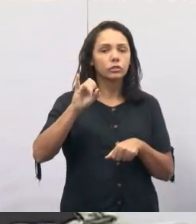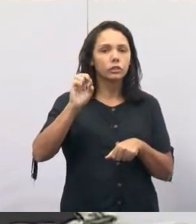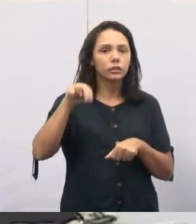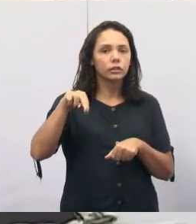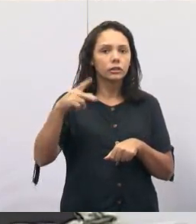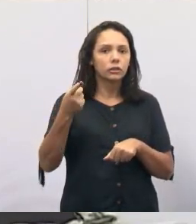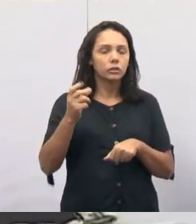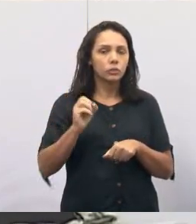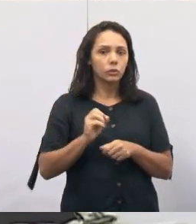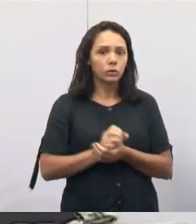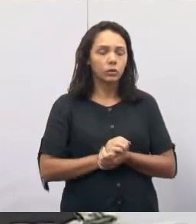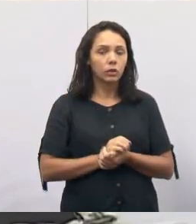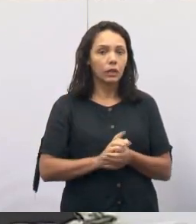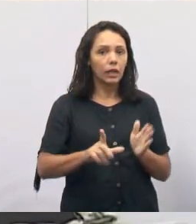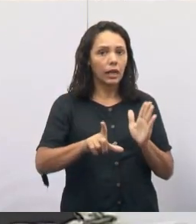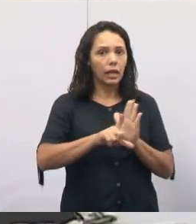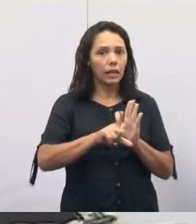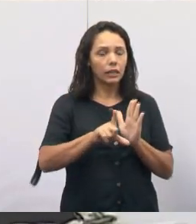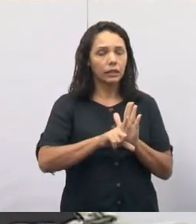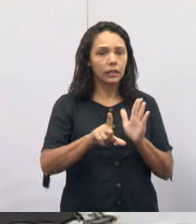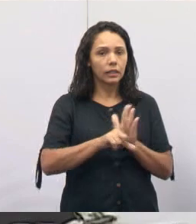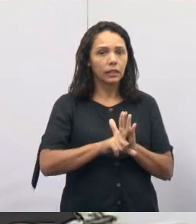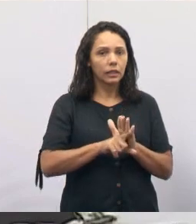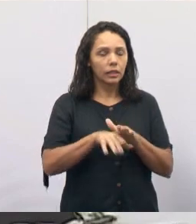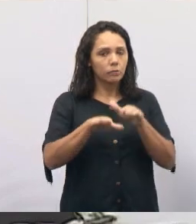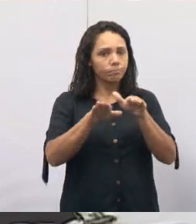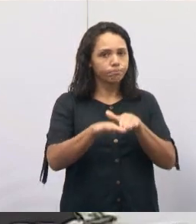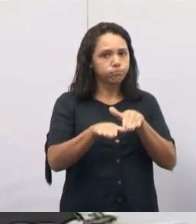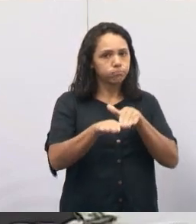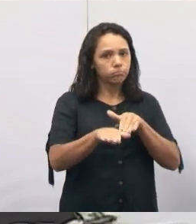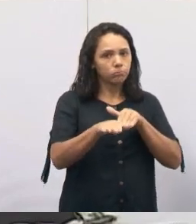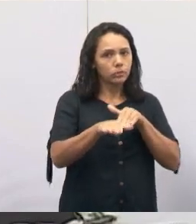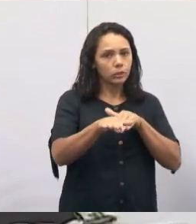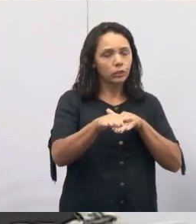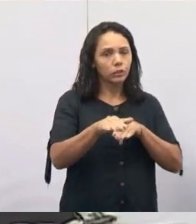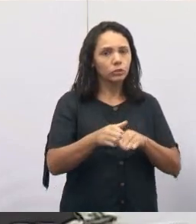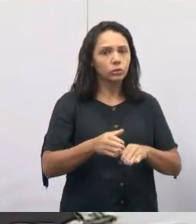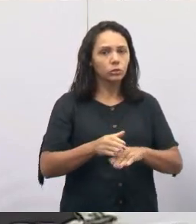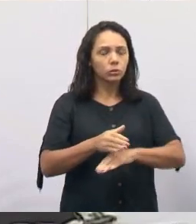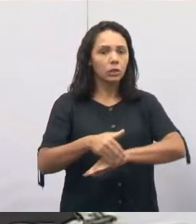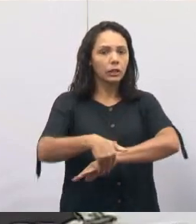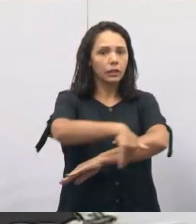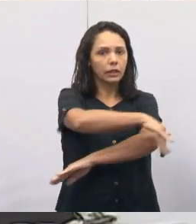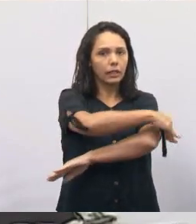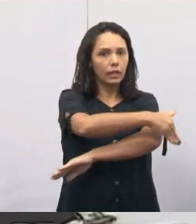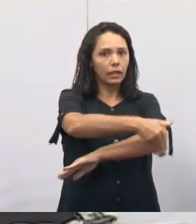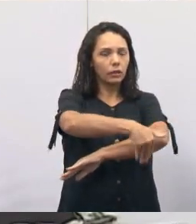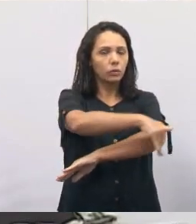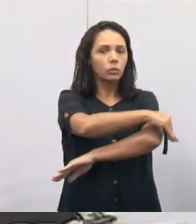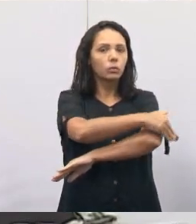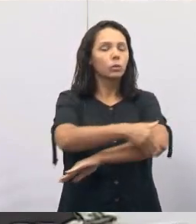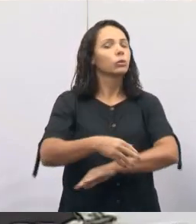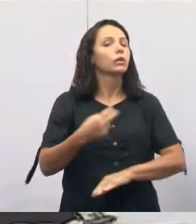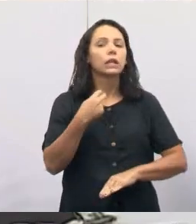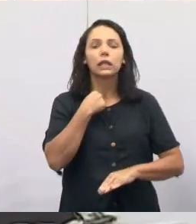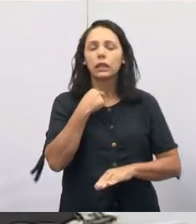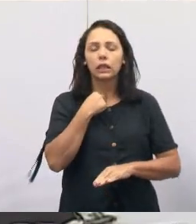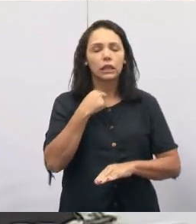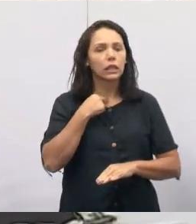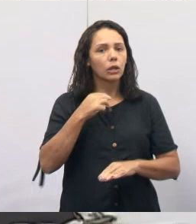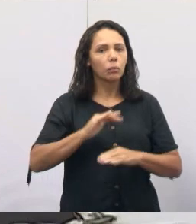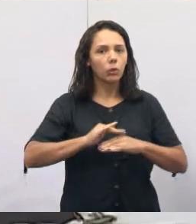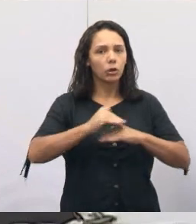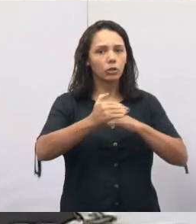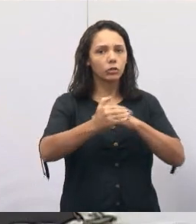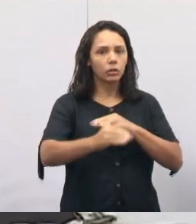falando, por lei de trânsito, segundo informação do Edinho, na curva não pode pôr lombada. Então tem que ser feito um redutor